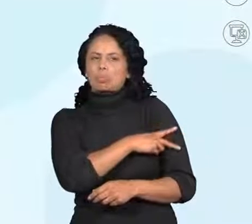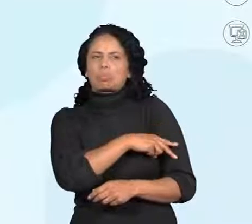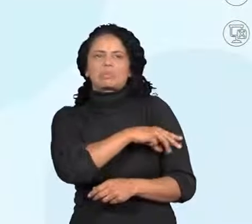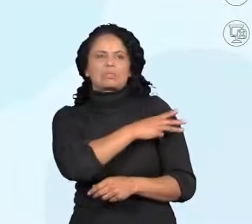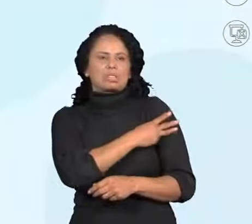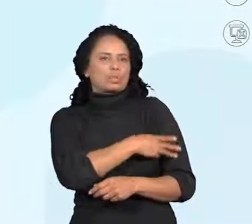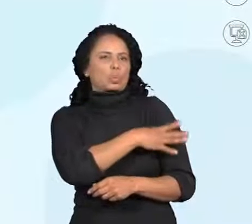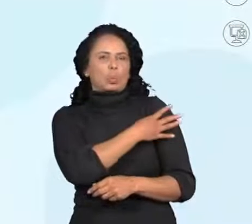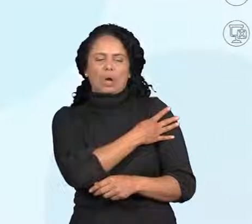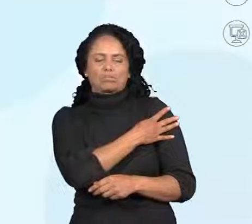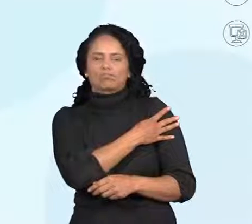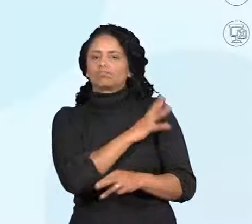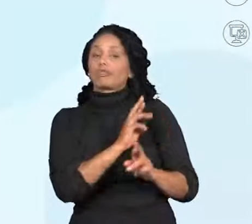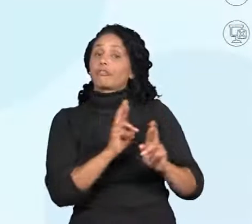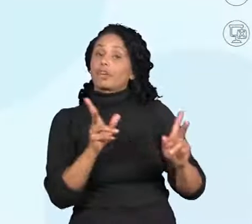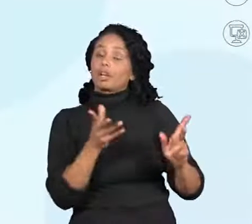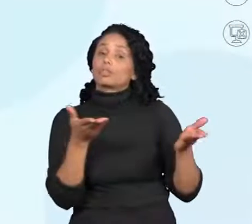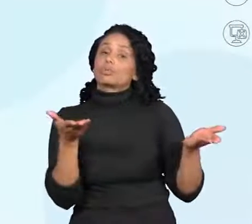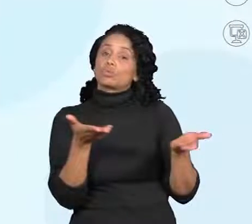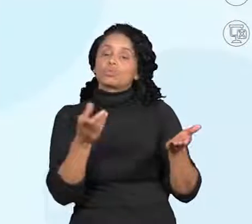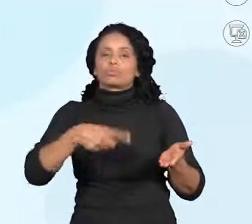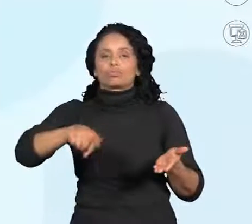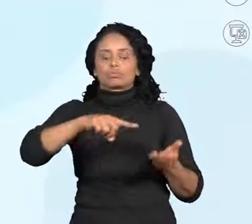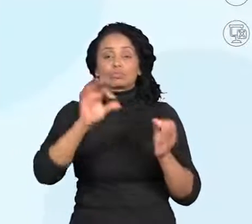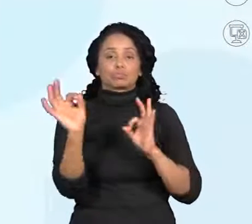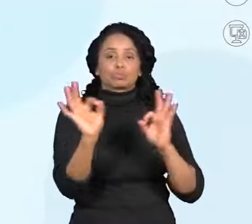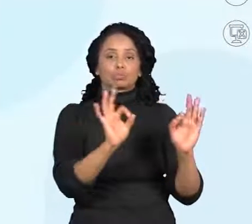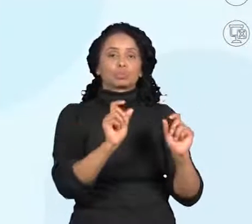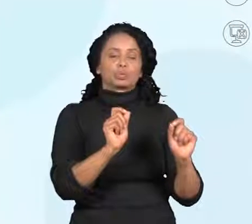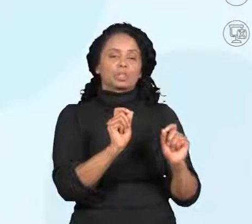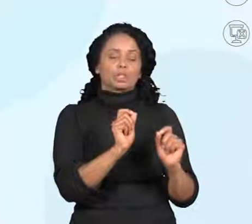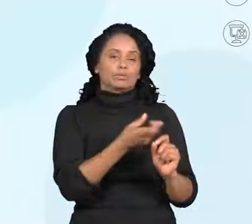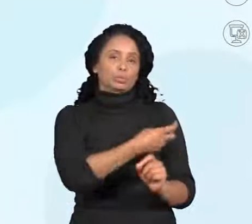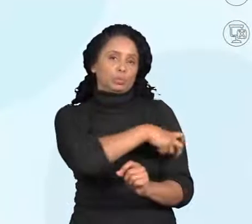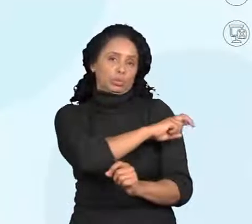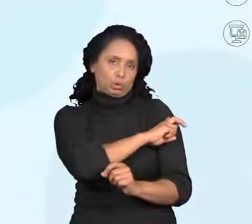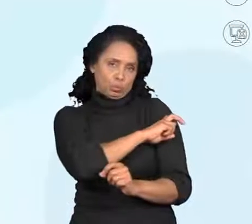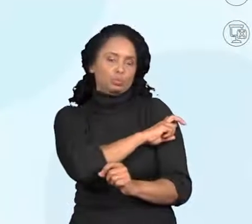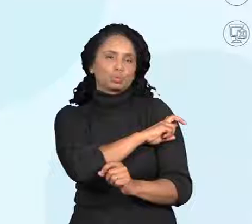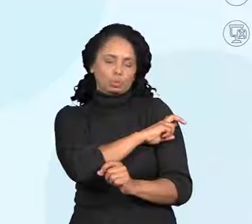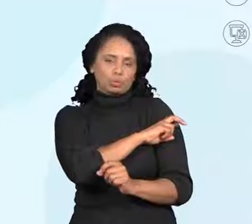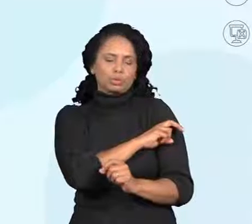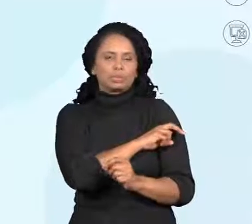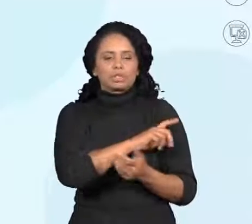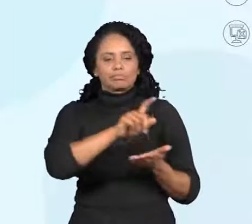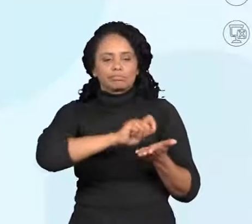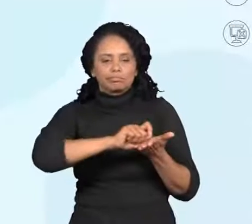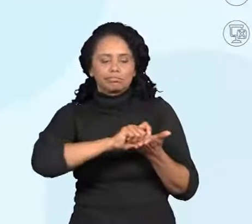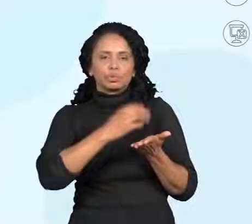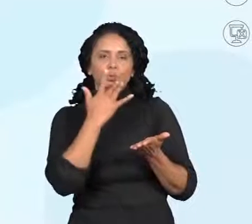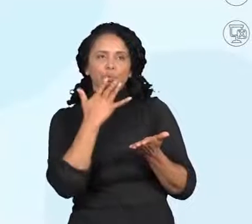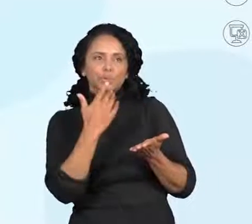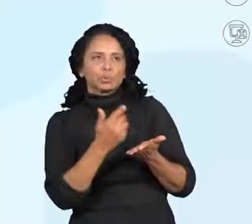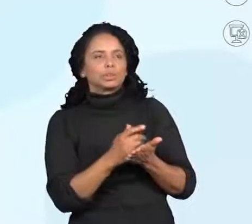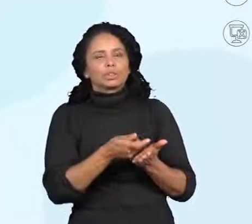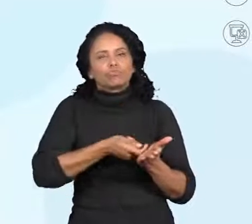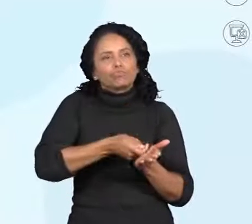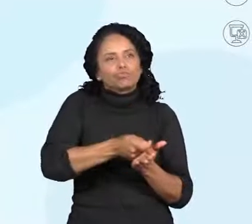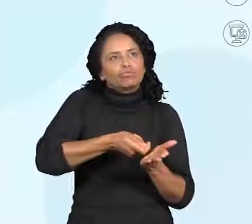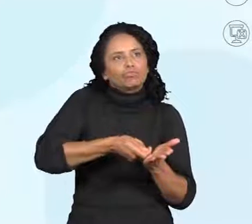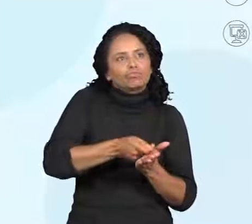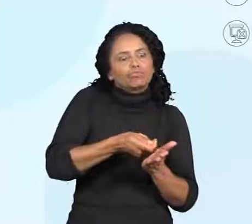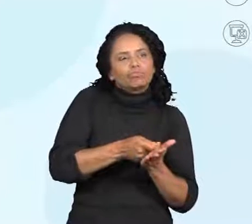ano a gente vai trabalhar mais esses aqui, que é pintura, colagem, gravura, história em quadrinhos,